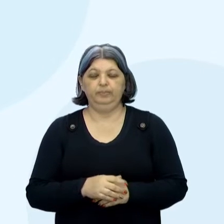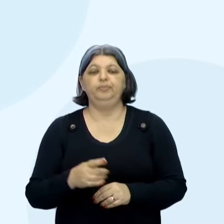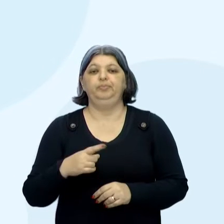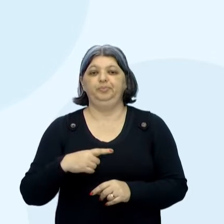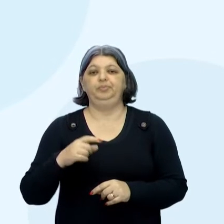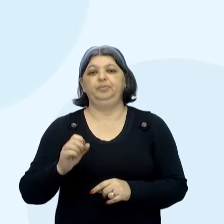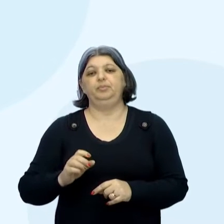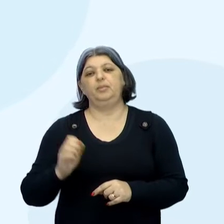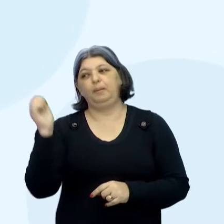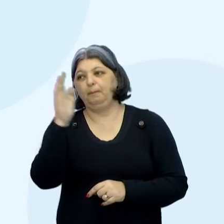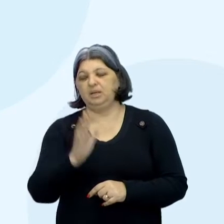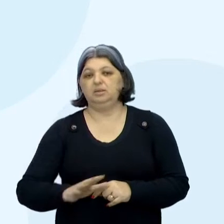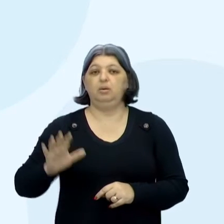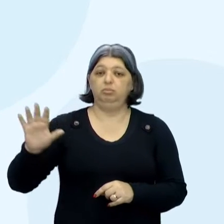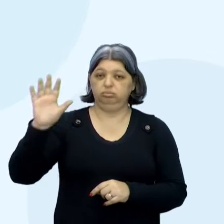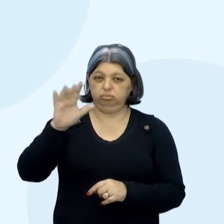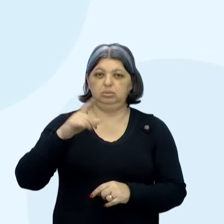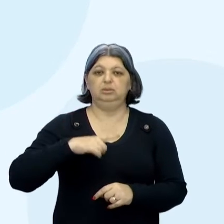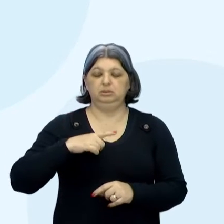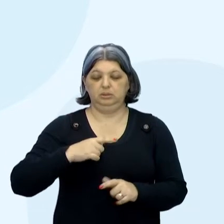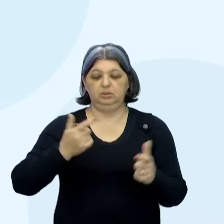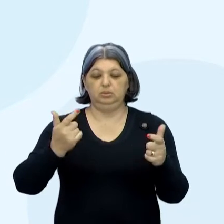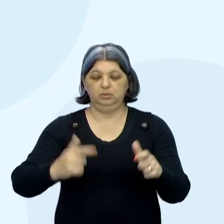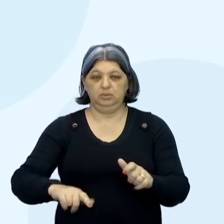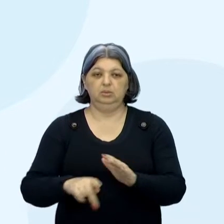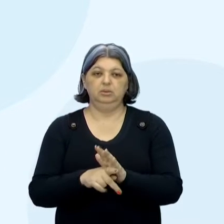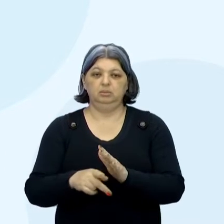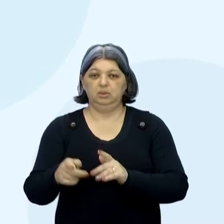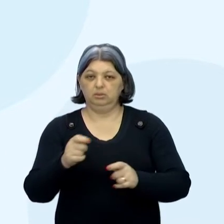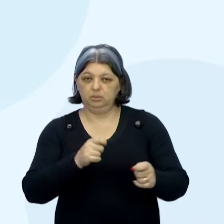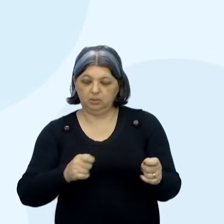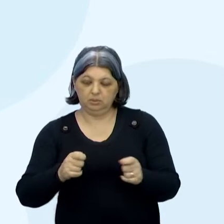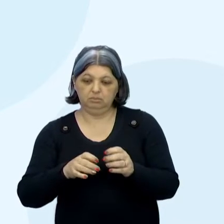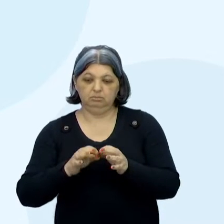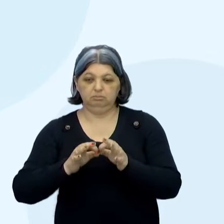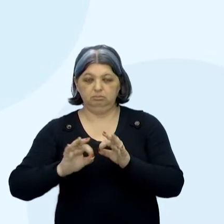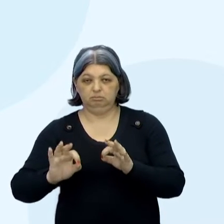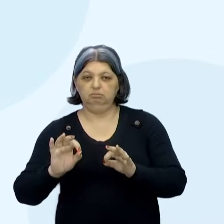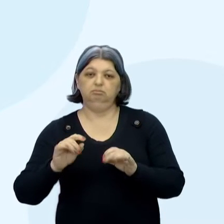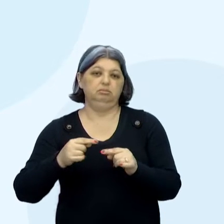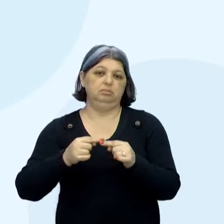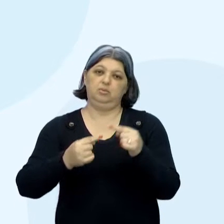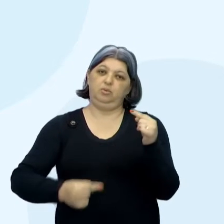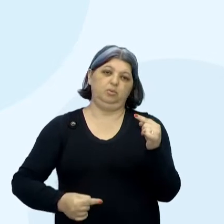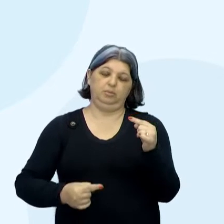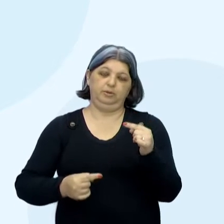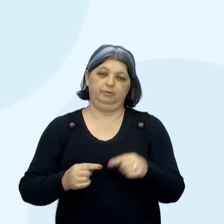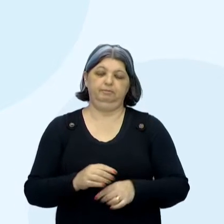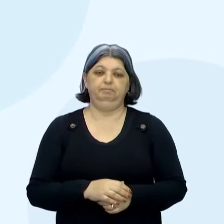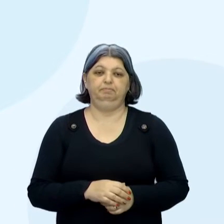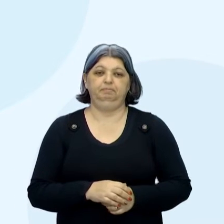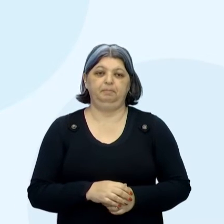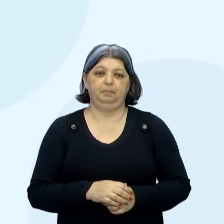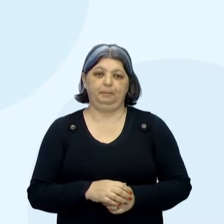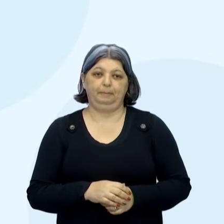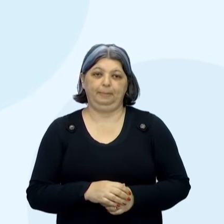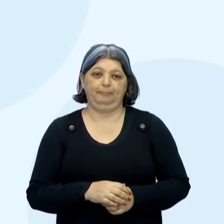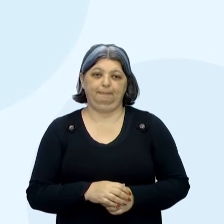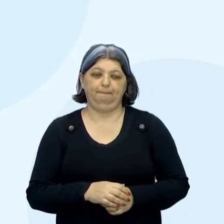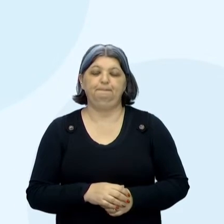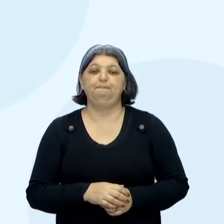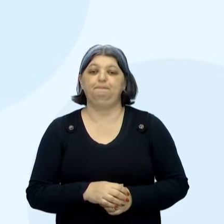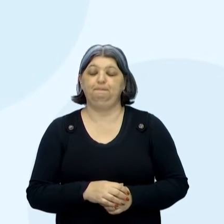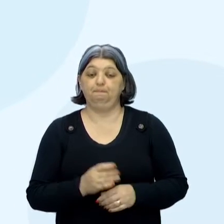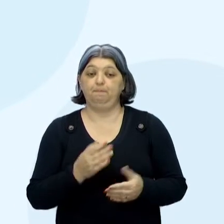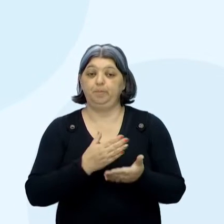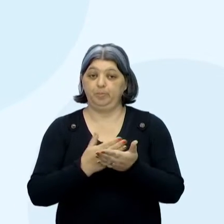tem lixão, né, e aterro controlado que está bem longe do ideal, ok? Então,